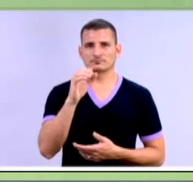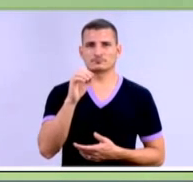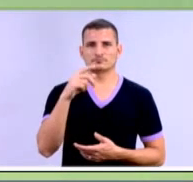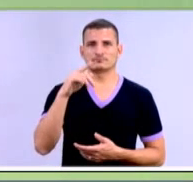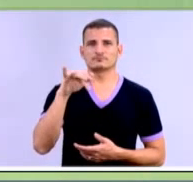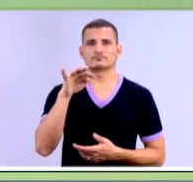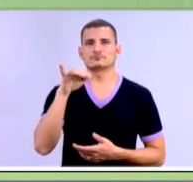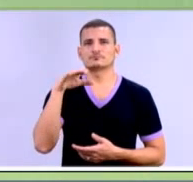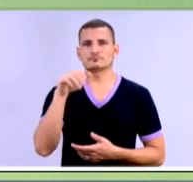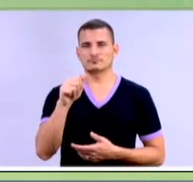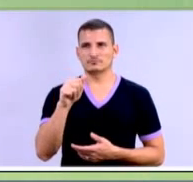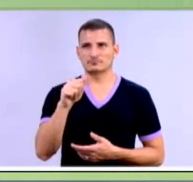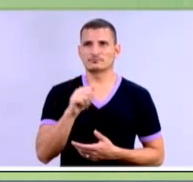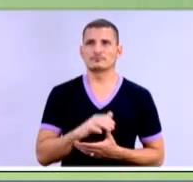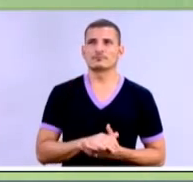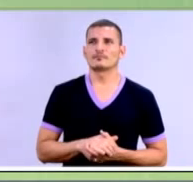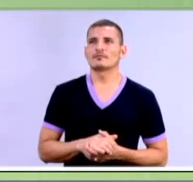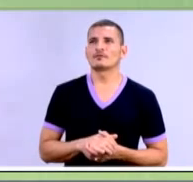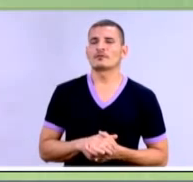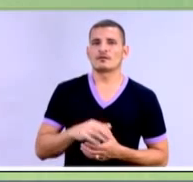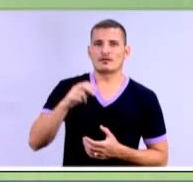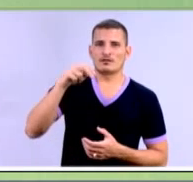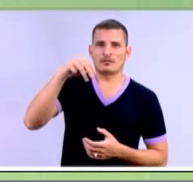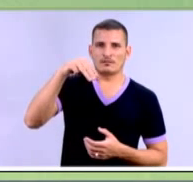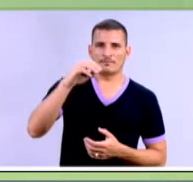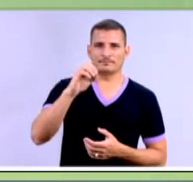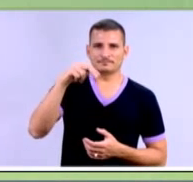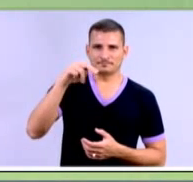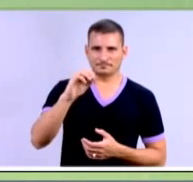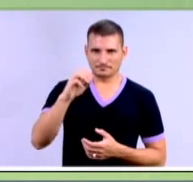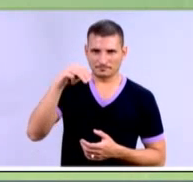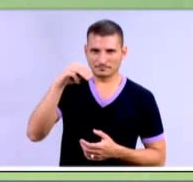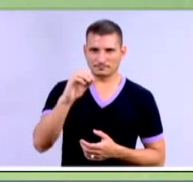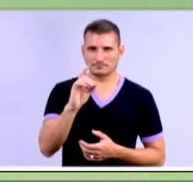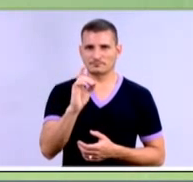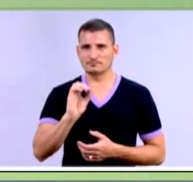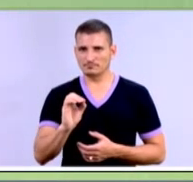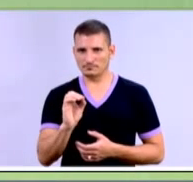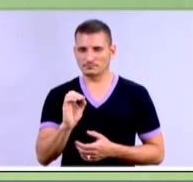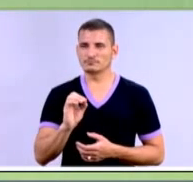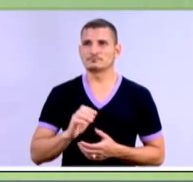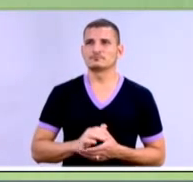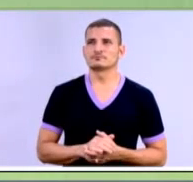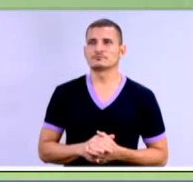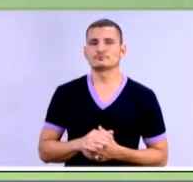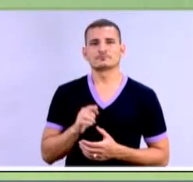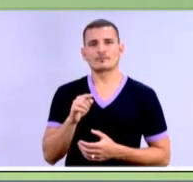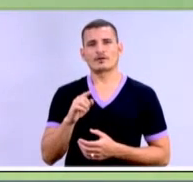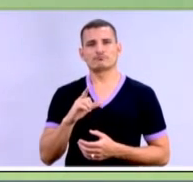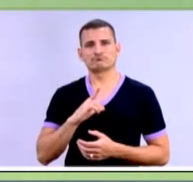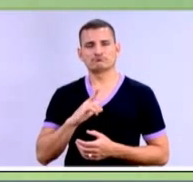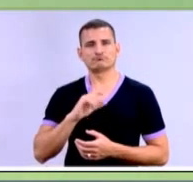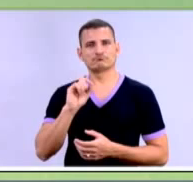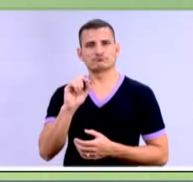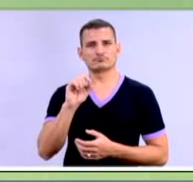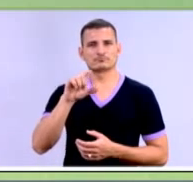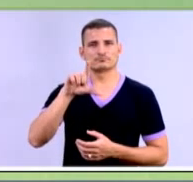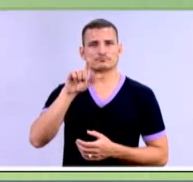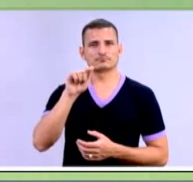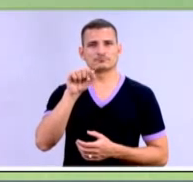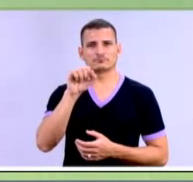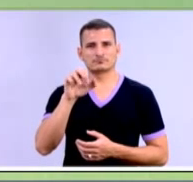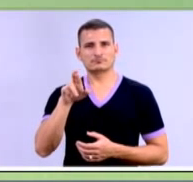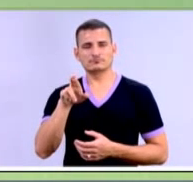característica diferente da multimodo. A monomodo ela possui como fonte luminosa um laser. Um laser quer dizer que ela